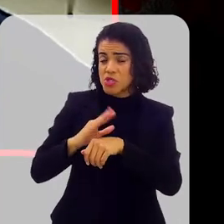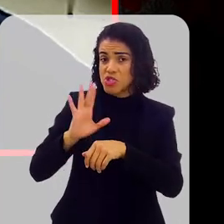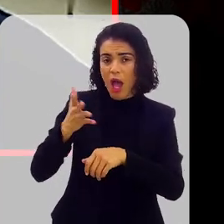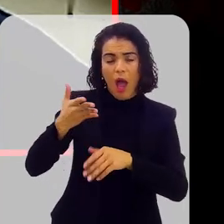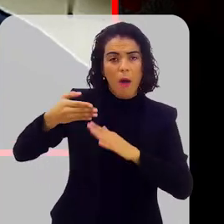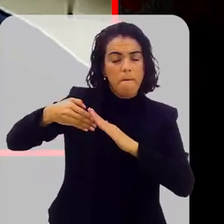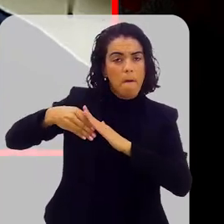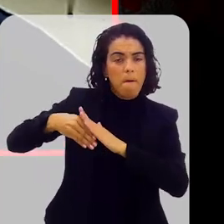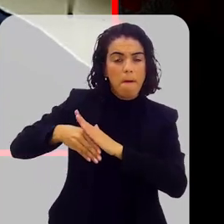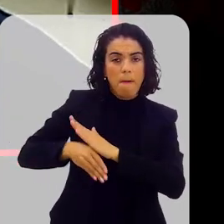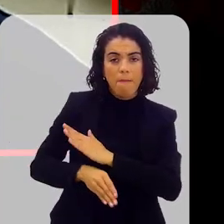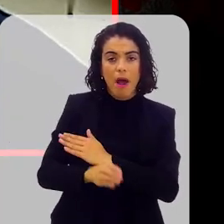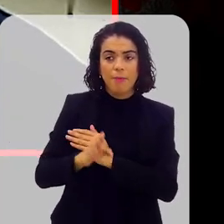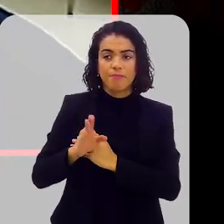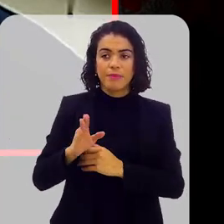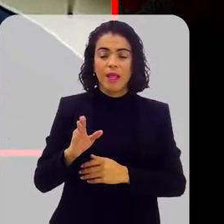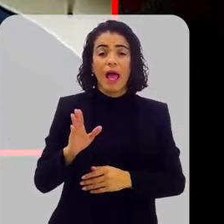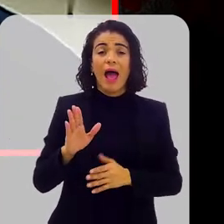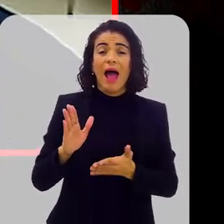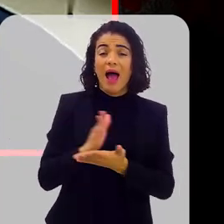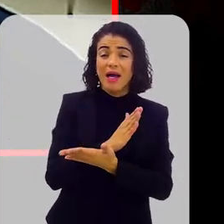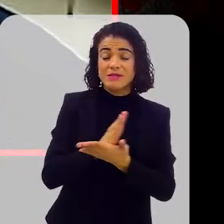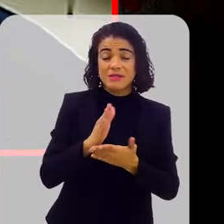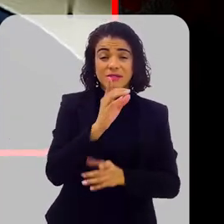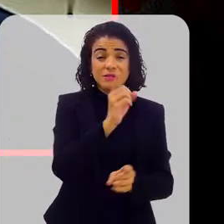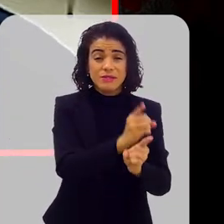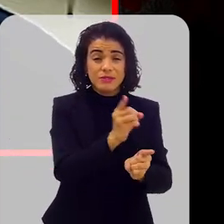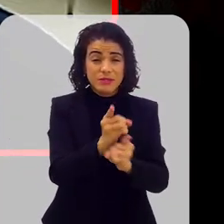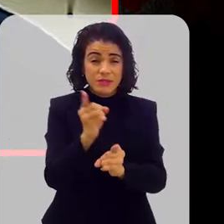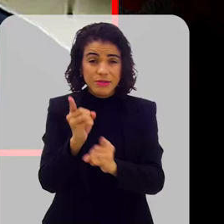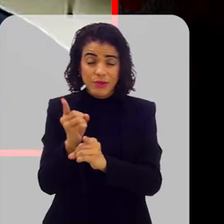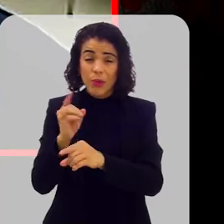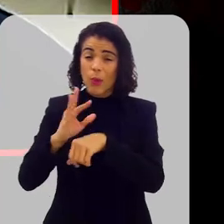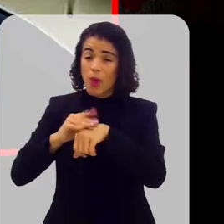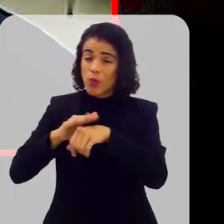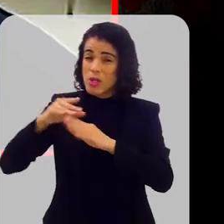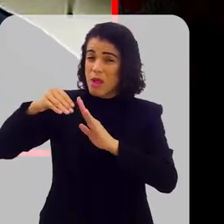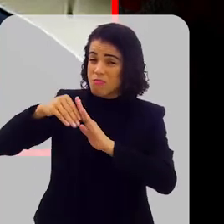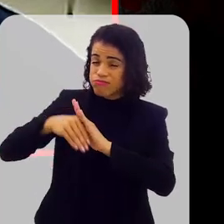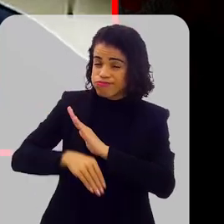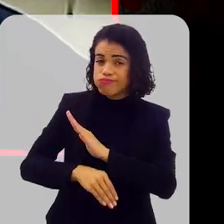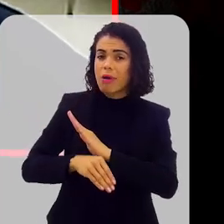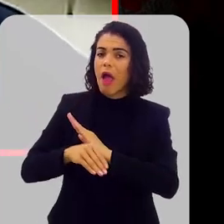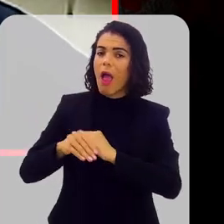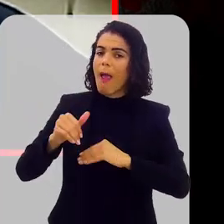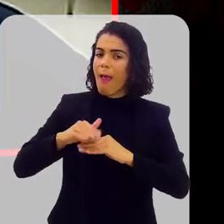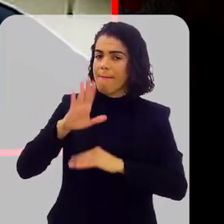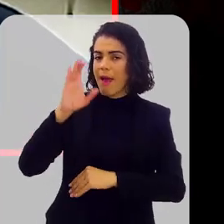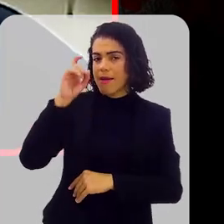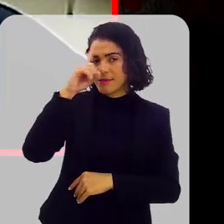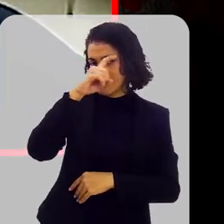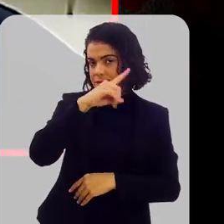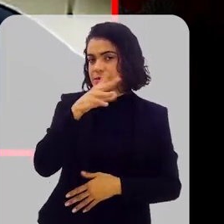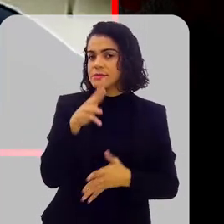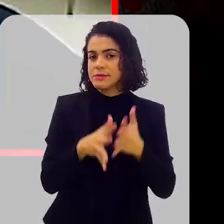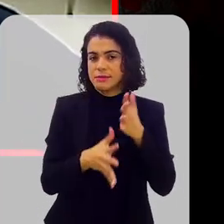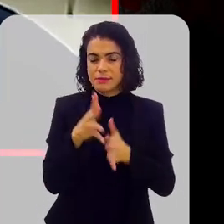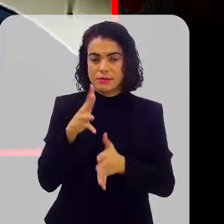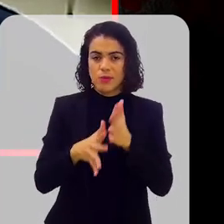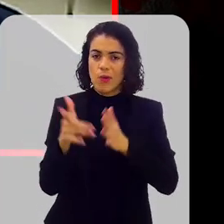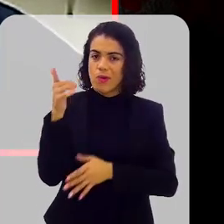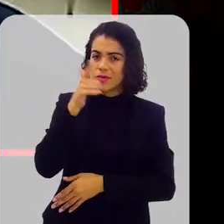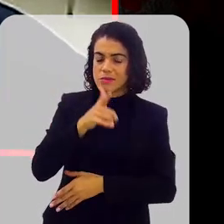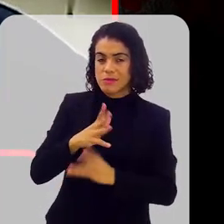com doença avançada. Mas, sem dúvida nenhuma, a maioria dos doentes que tem diagnóstico para doença mais avançada ainda não vão ficar curados, apesar de